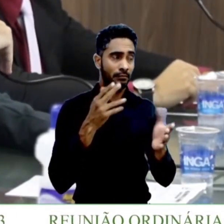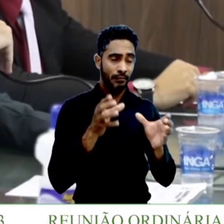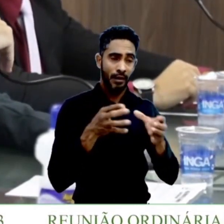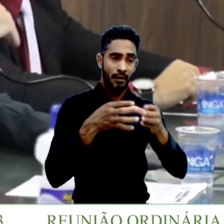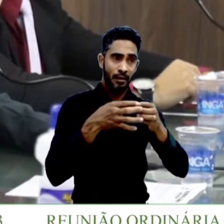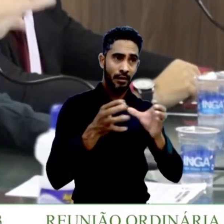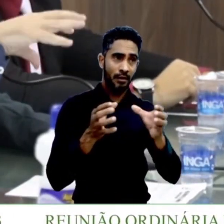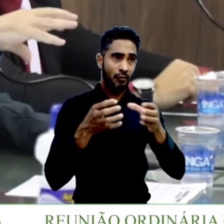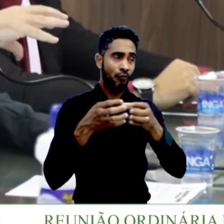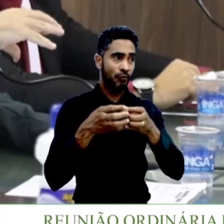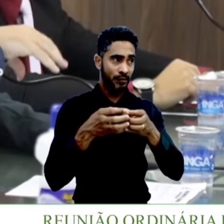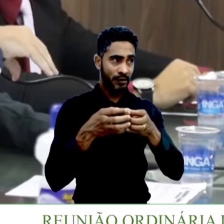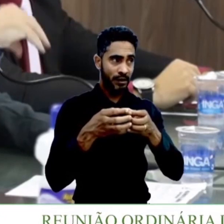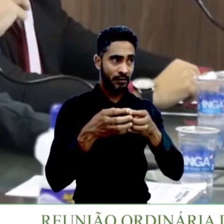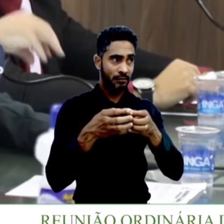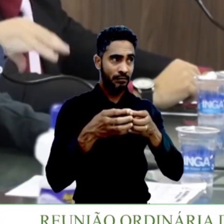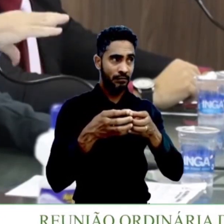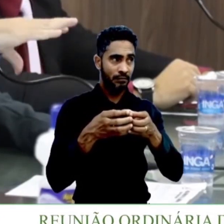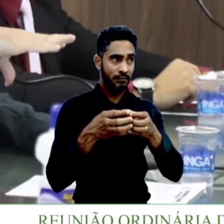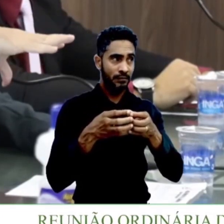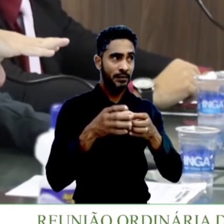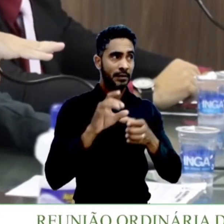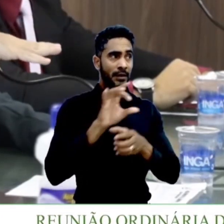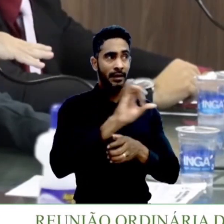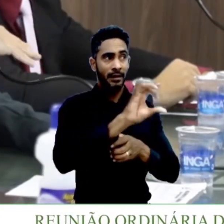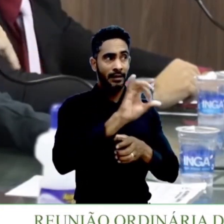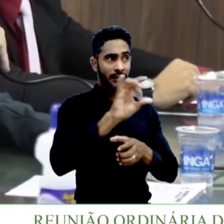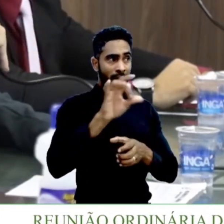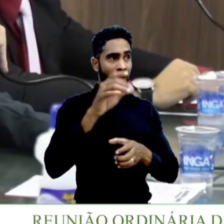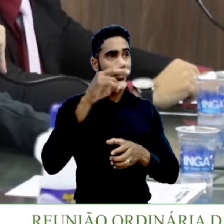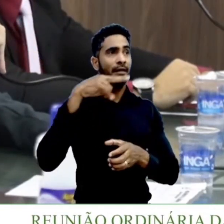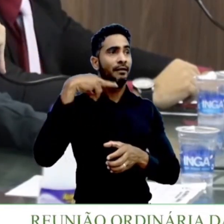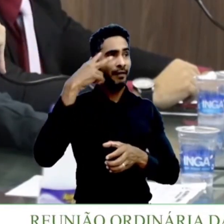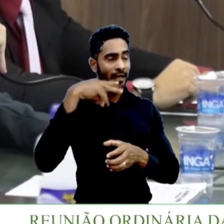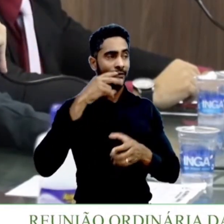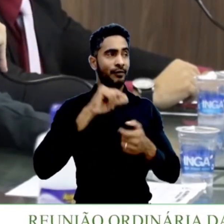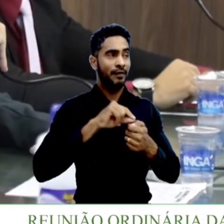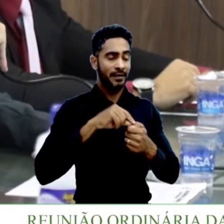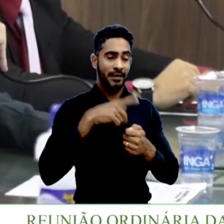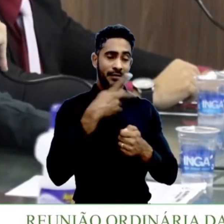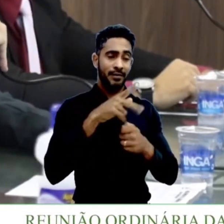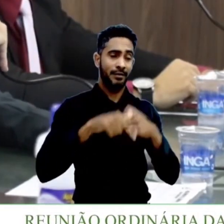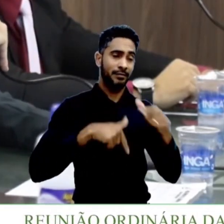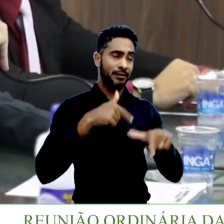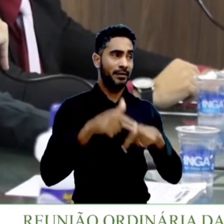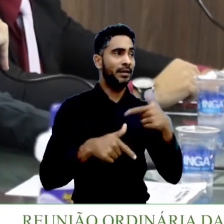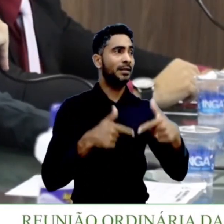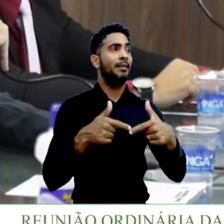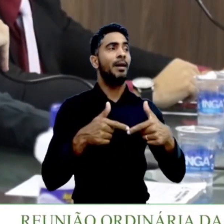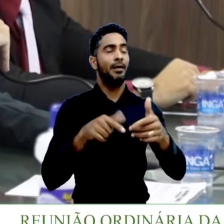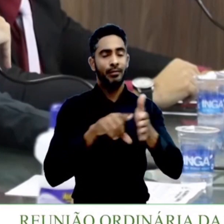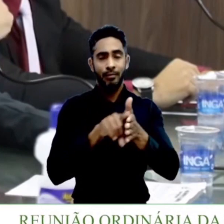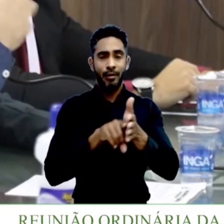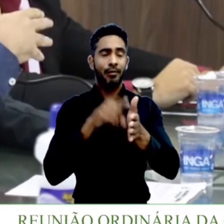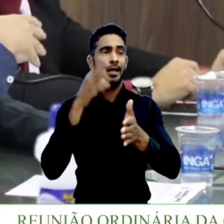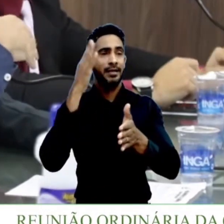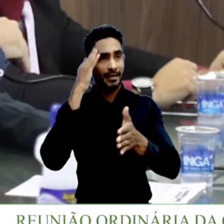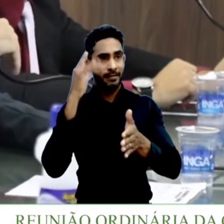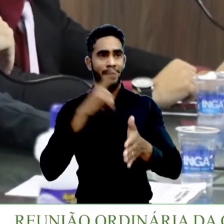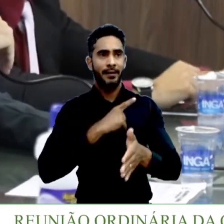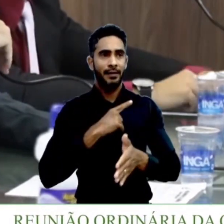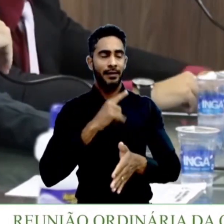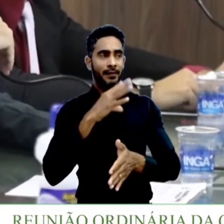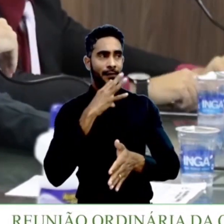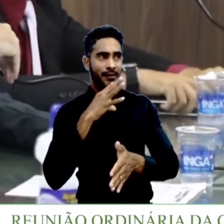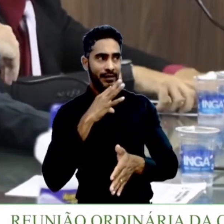comissão, tudo, tem que fazer as comissões, mas cada vereador também tem que fazer a sua parte. Tem que se inteirar, procurar saber, ter conhecimento, né,